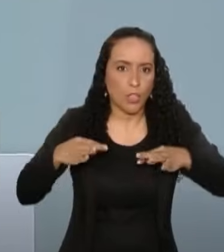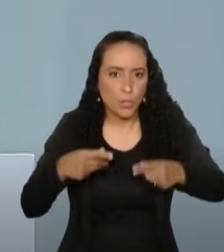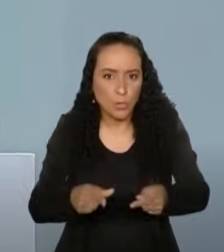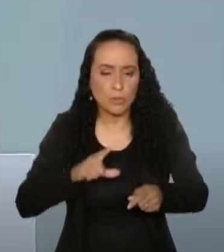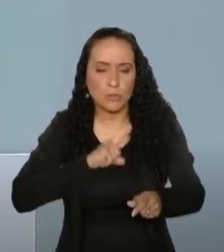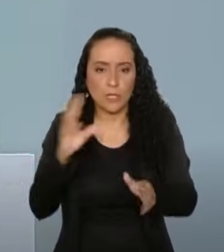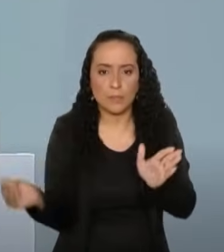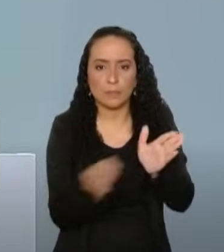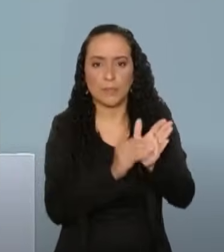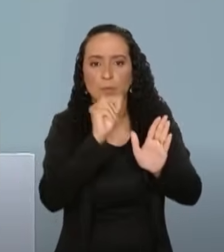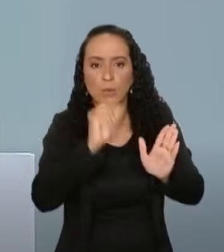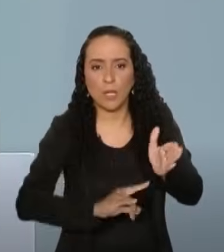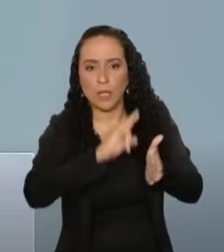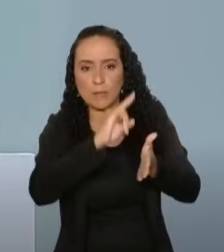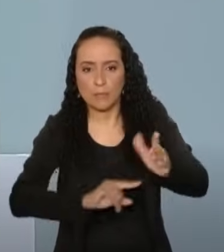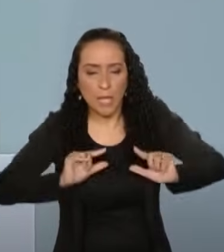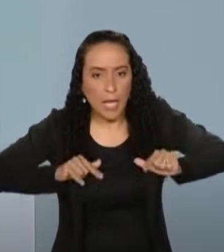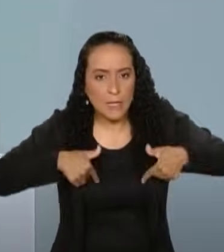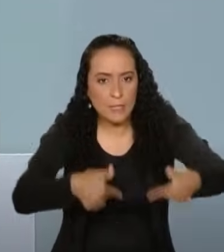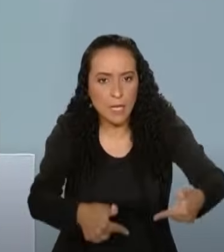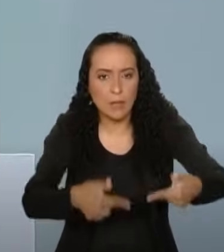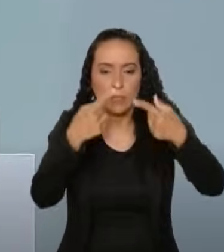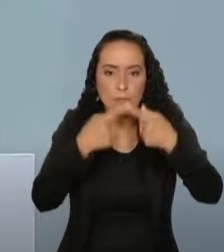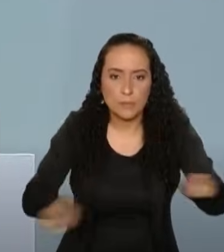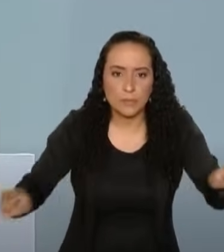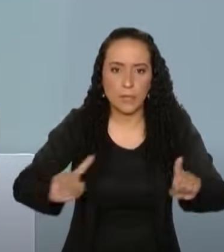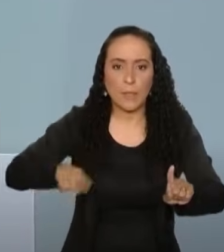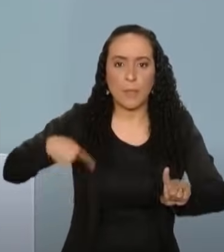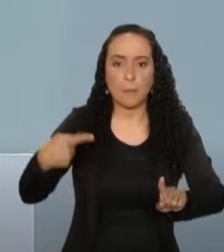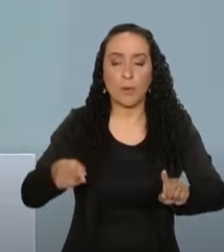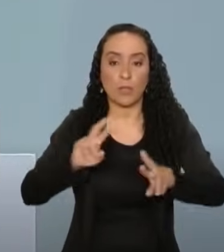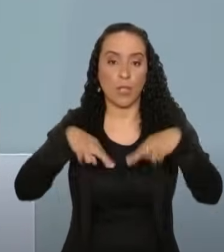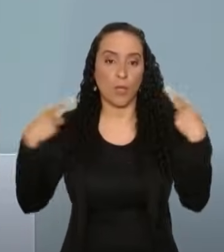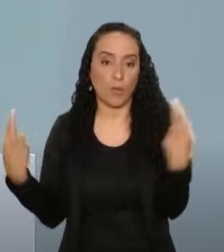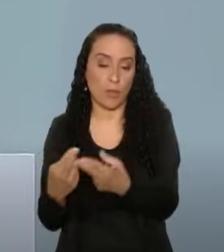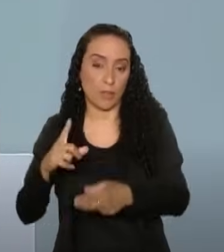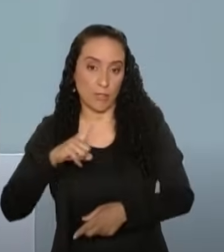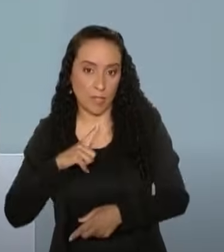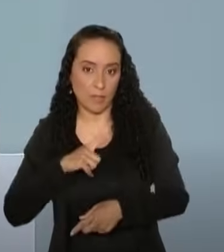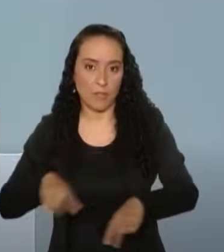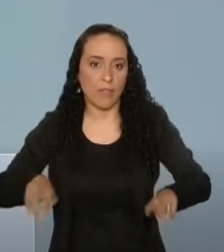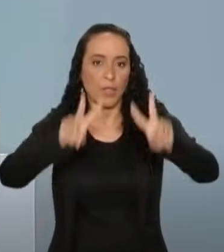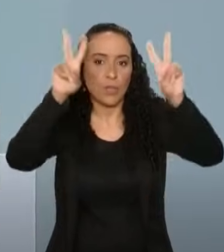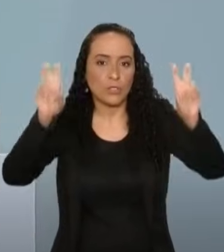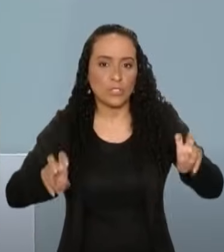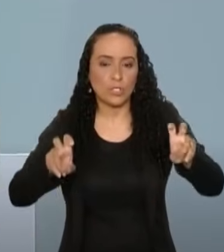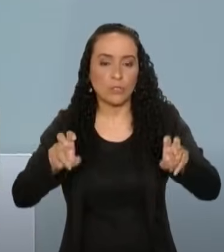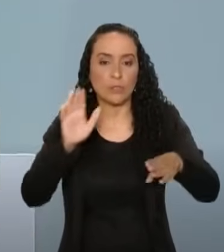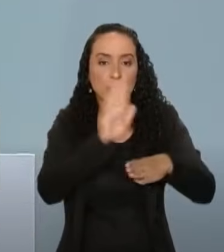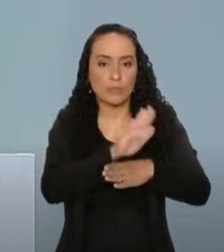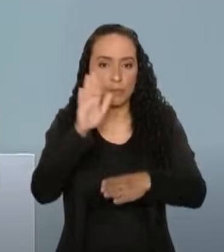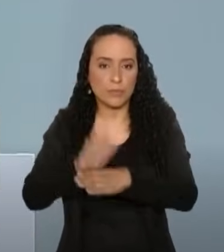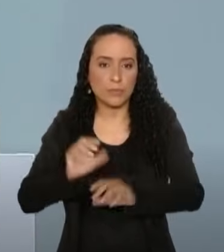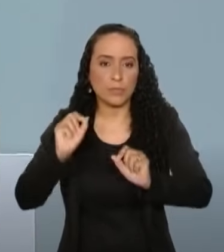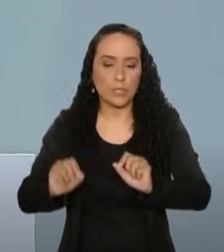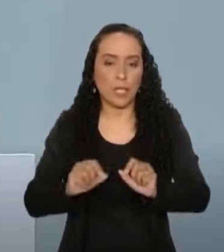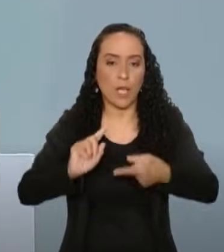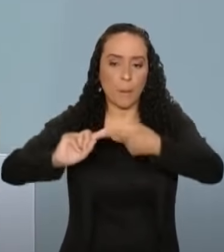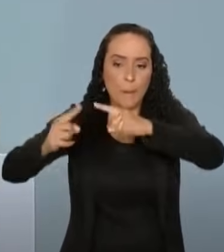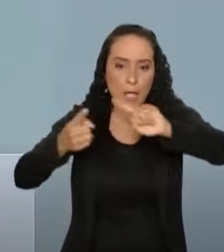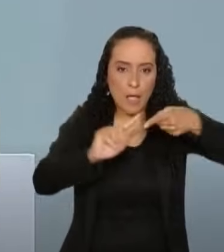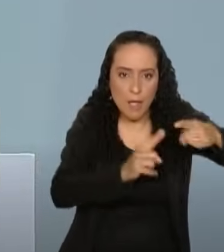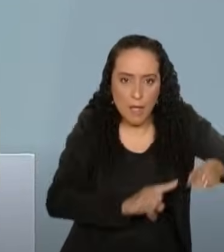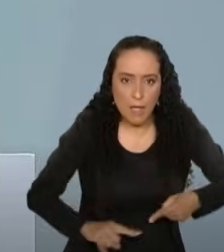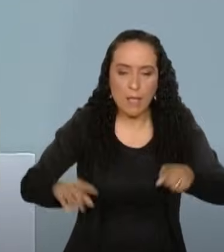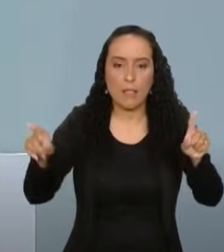está contida no chamado Ação, que lançamos após a cúpula, o título de contribuição aos